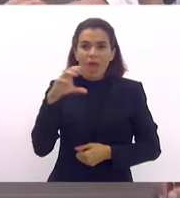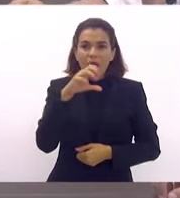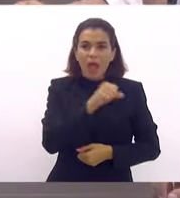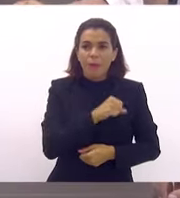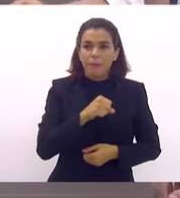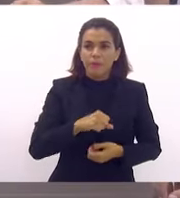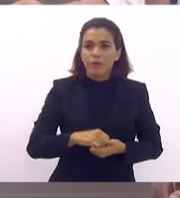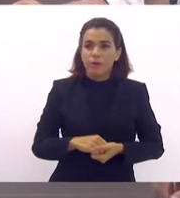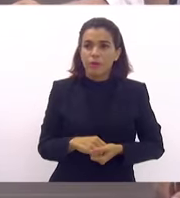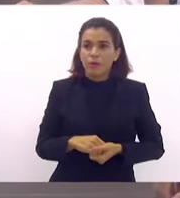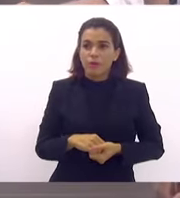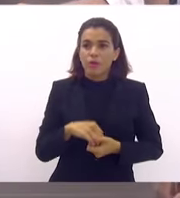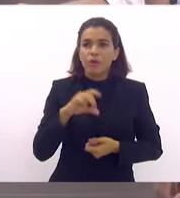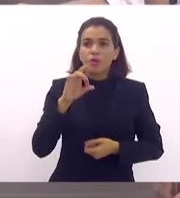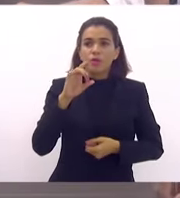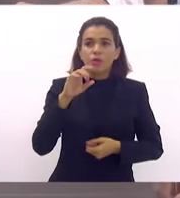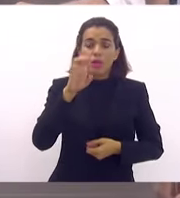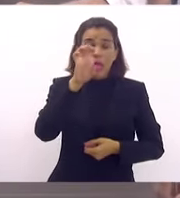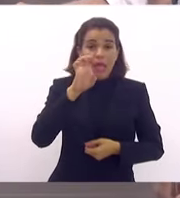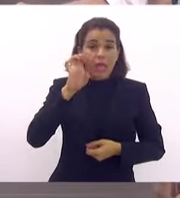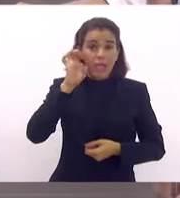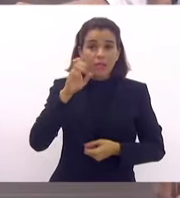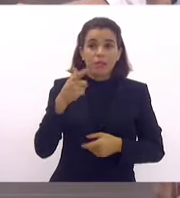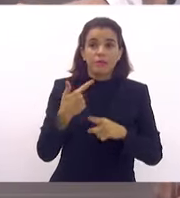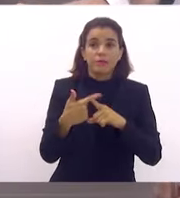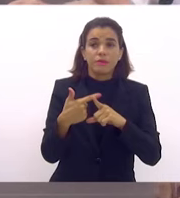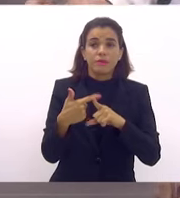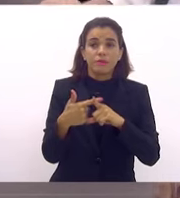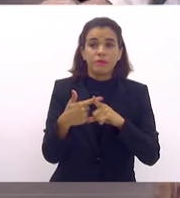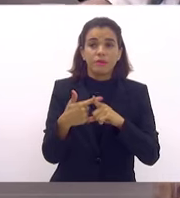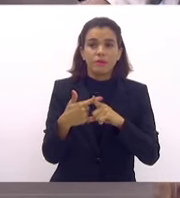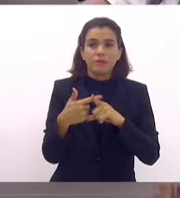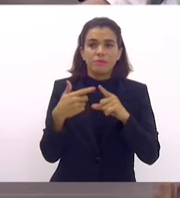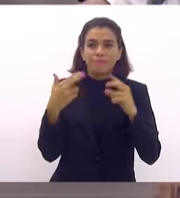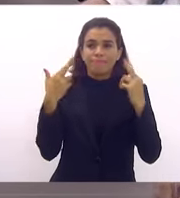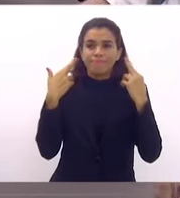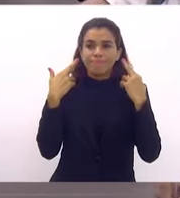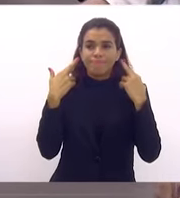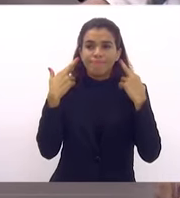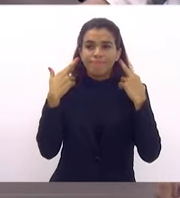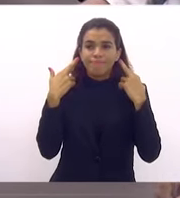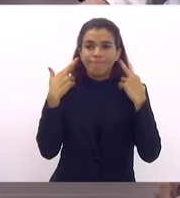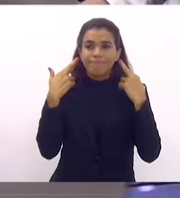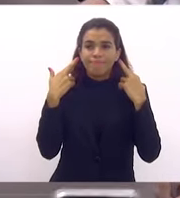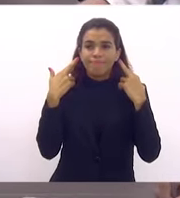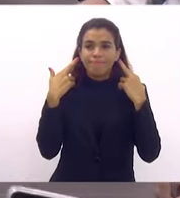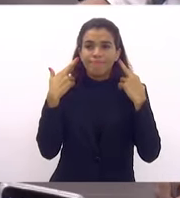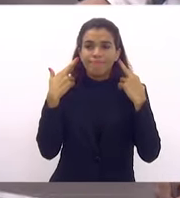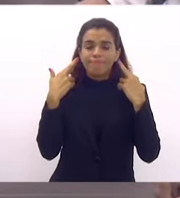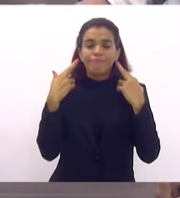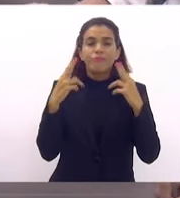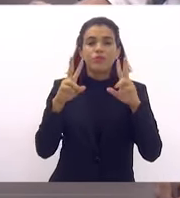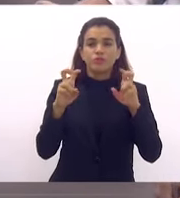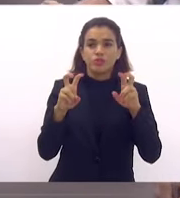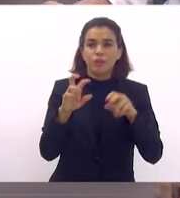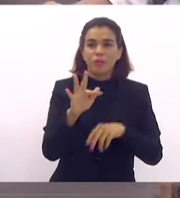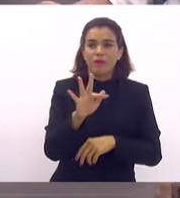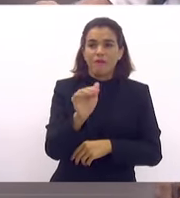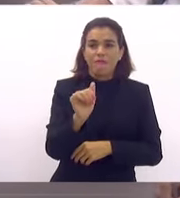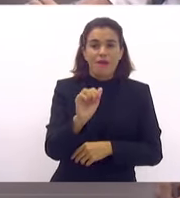só para confirmar que a gente. Estou aqui com o grupo também da FAITEC.